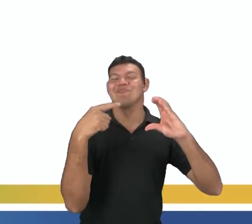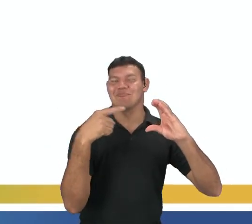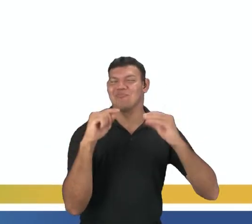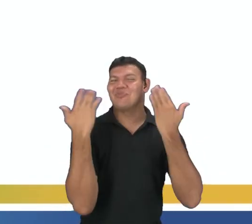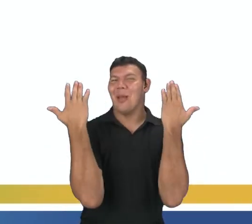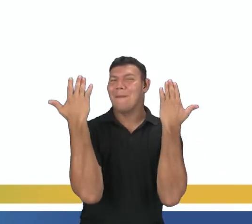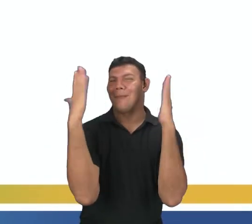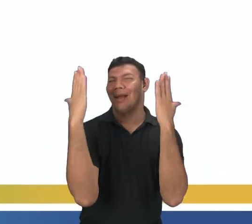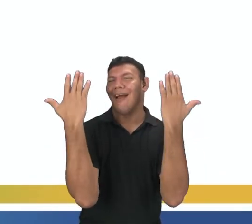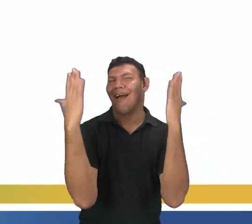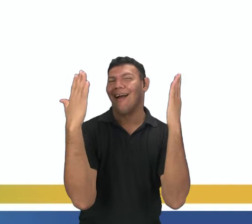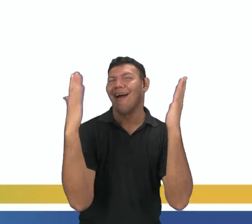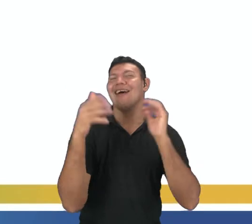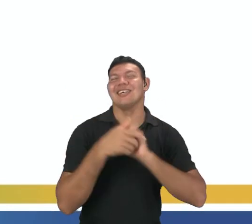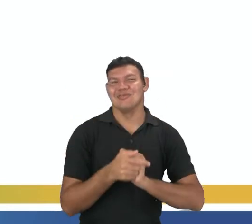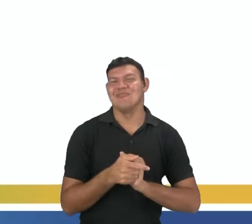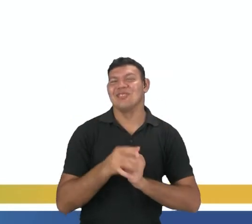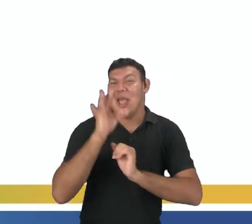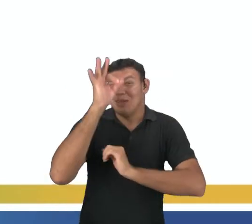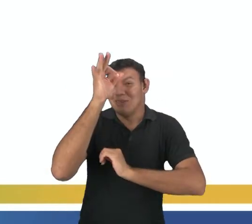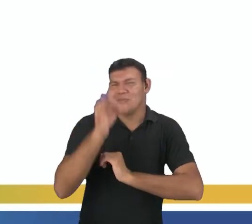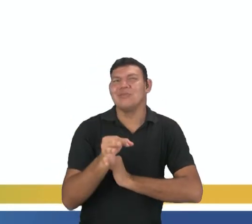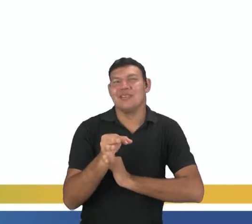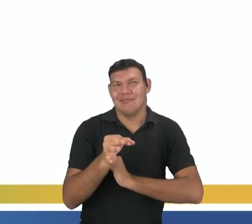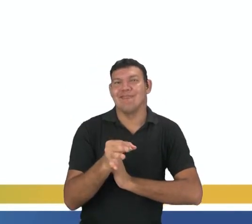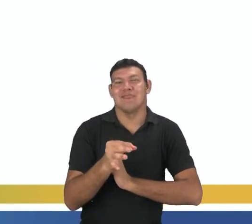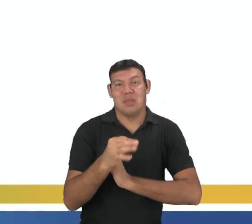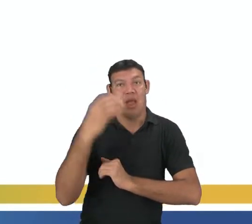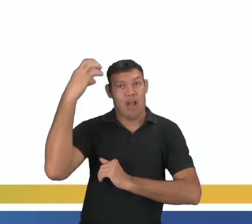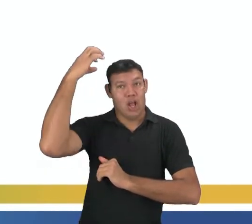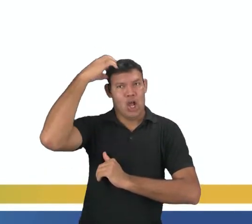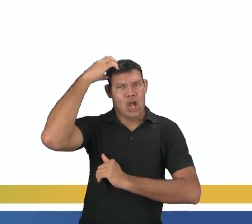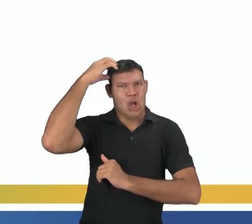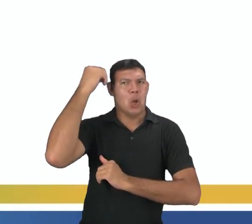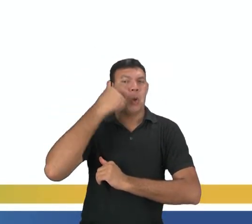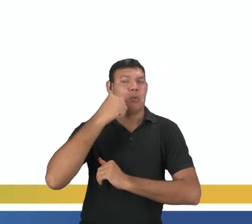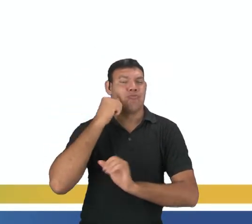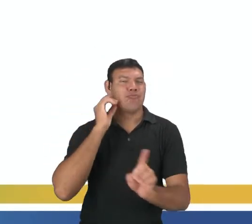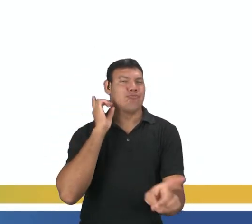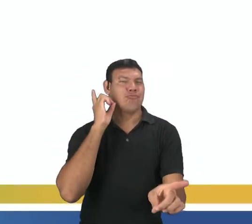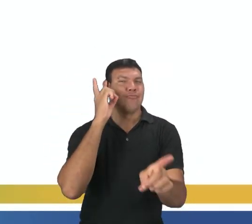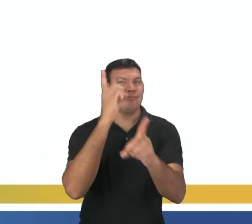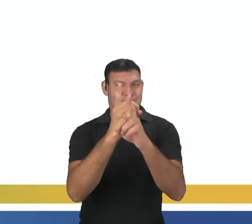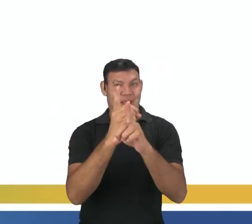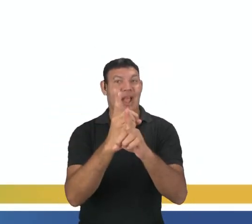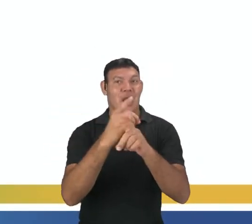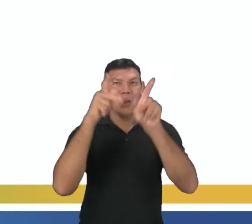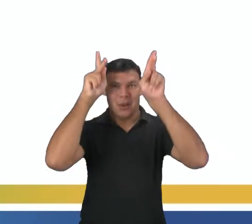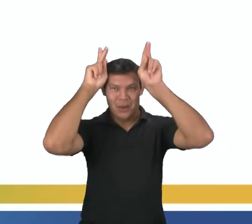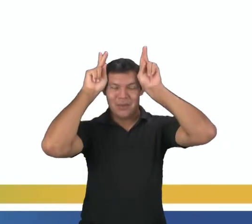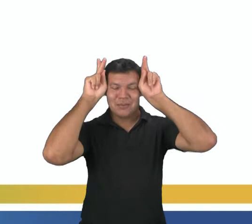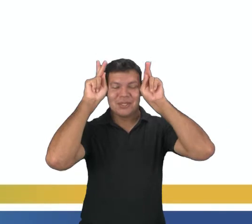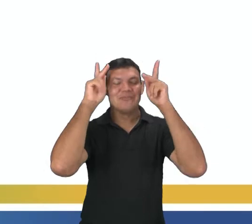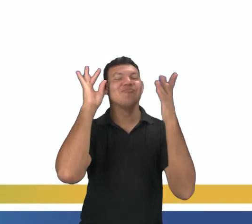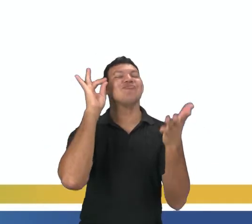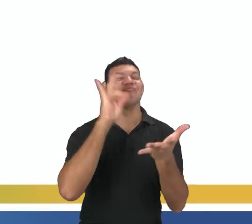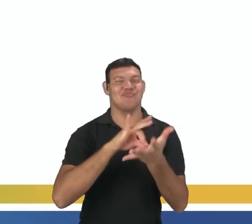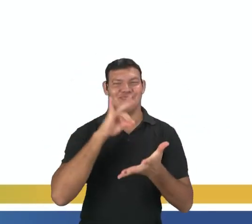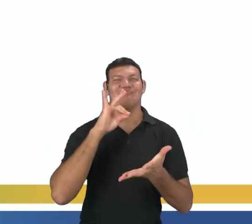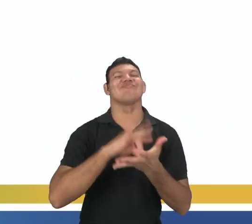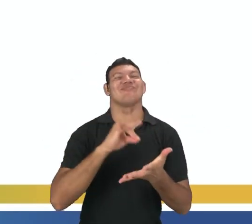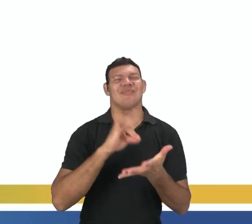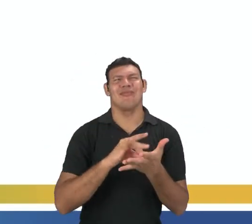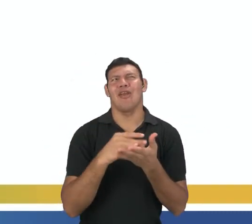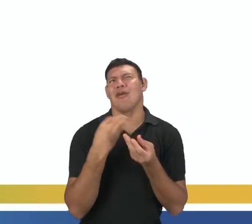Muito bem! Acertou quem disse como uma rainha descobriu uma princesa de verdade, né? Como